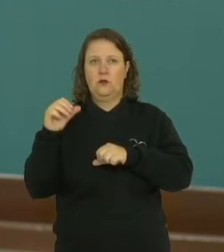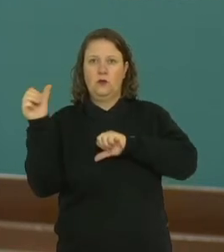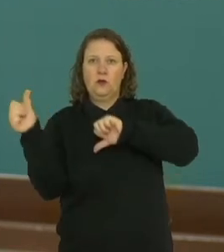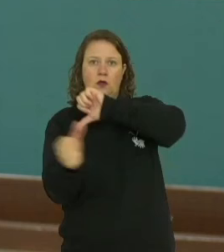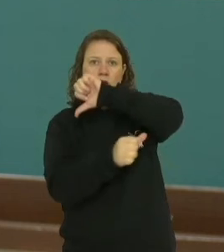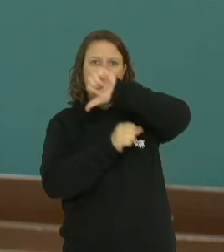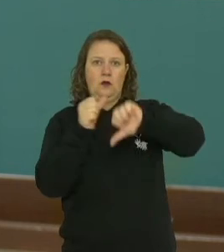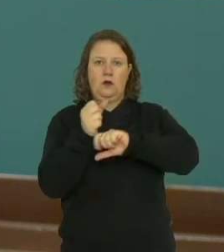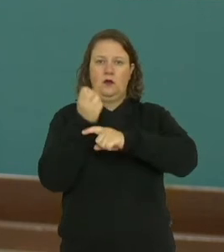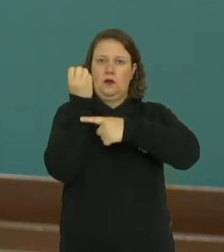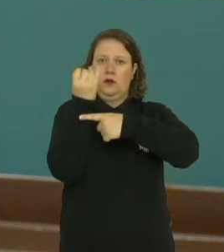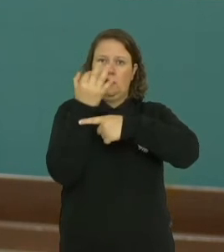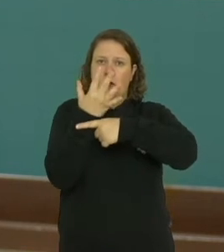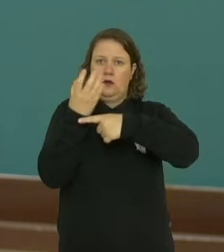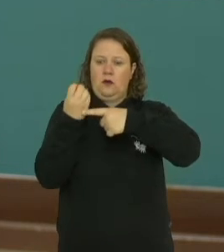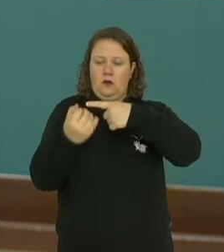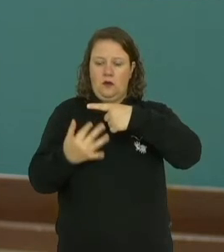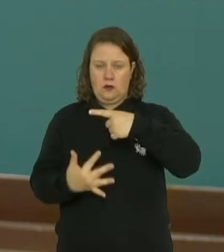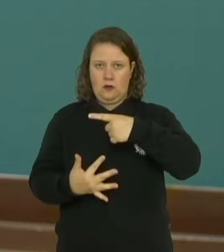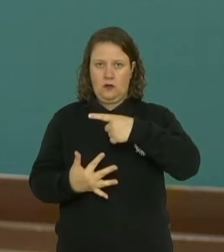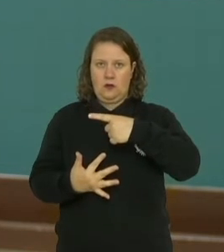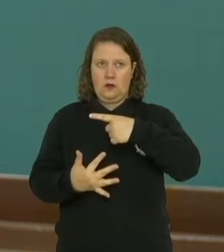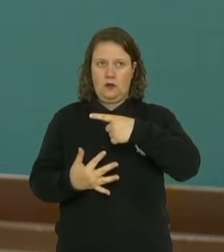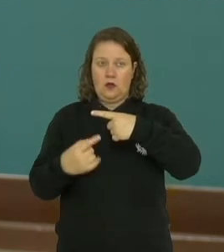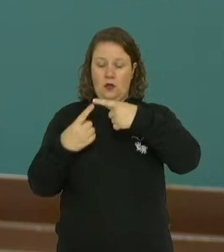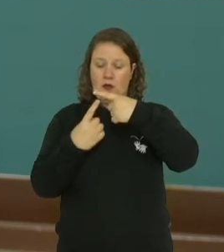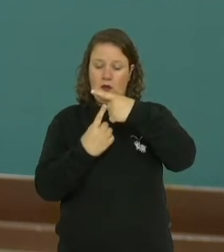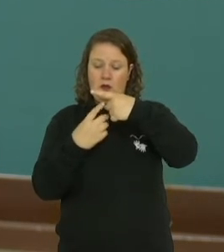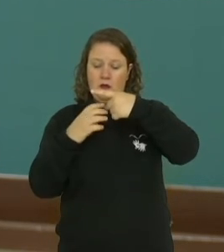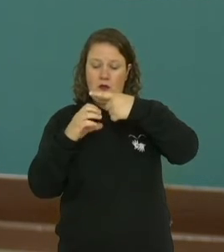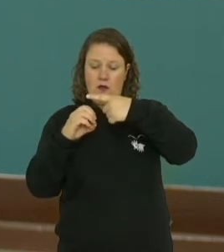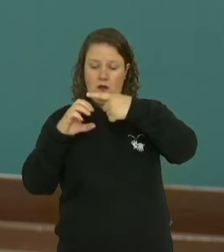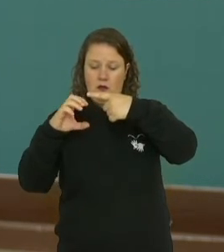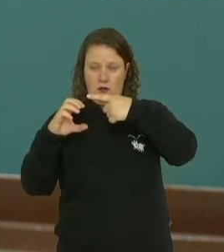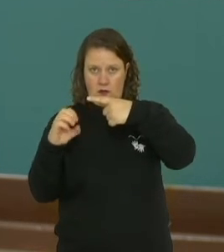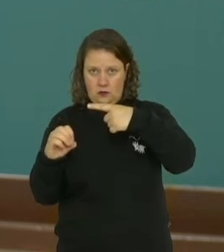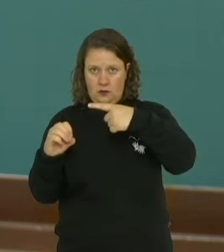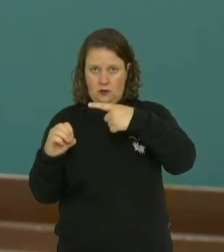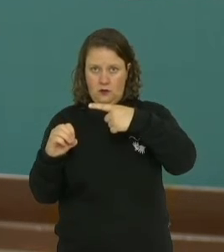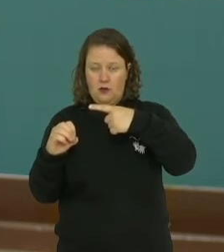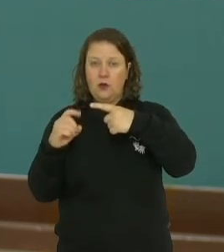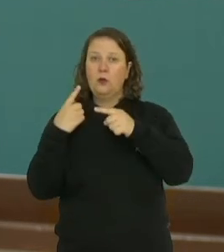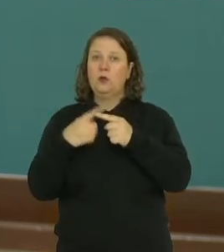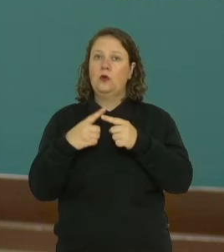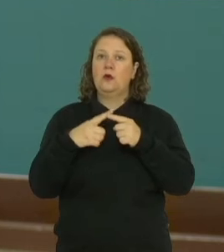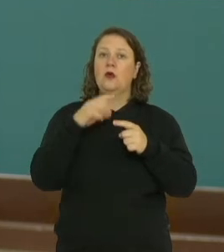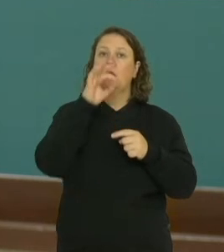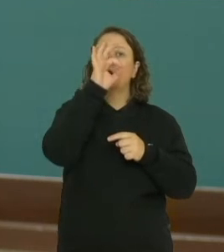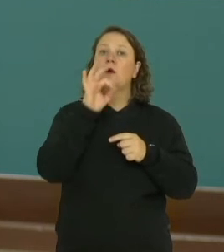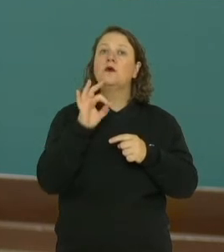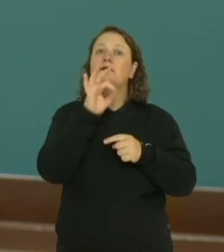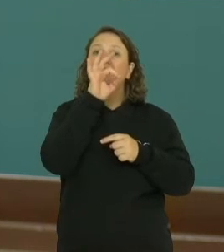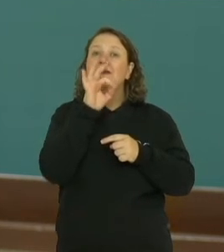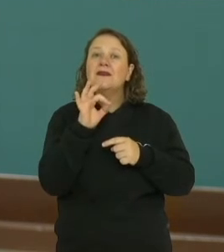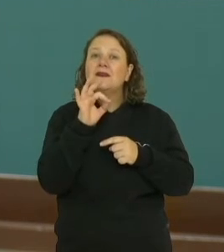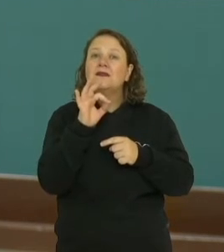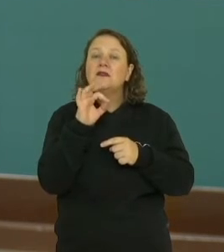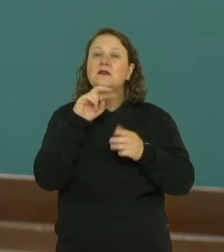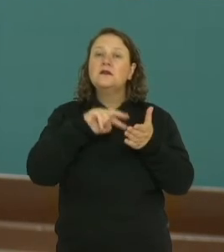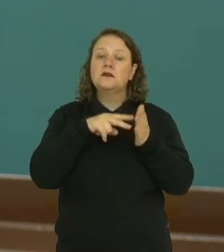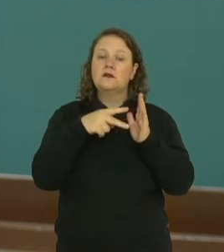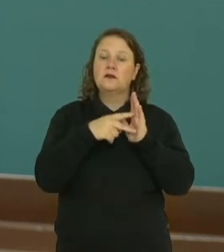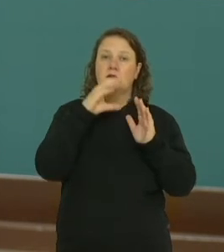número decimal, né? Vai colocar com o denominador 100, porque porcentagem, porcento é por